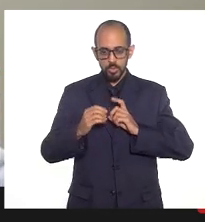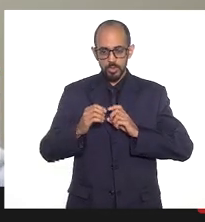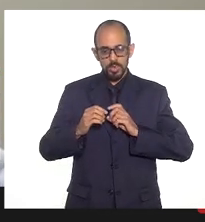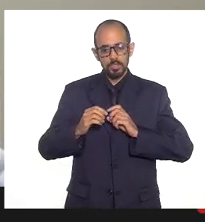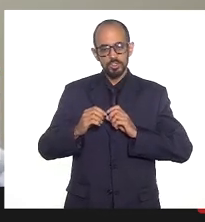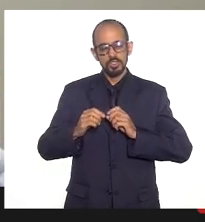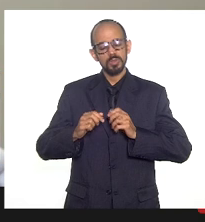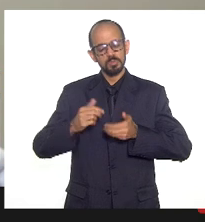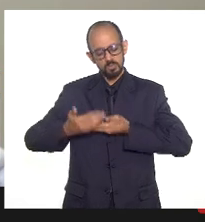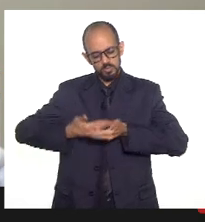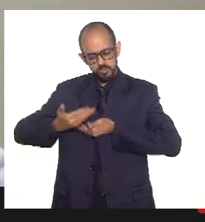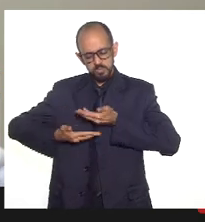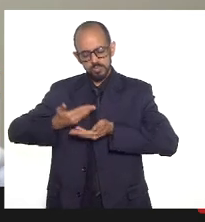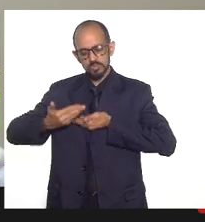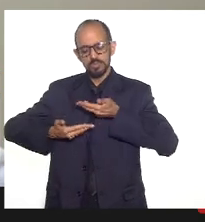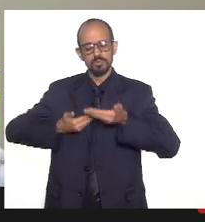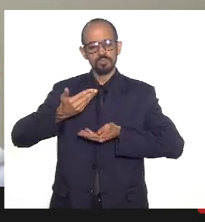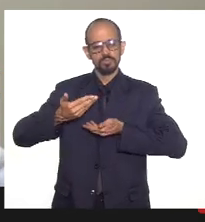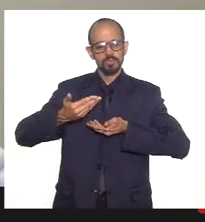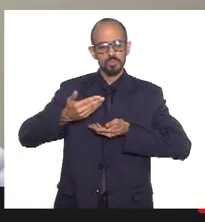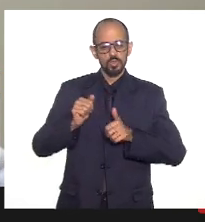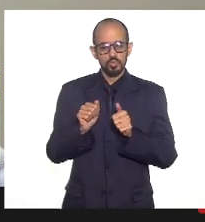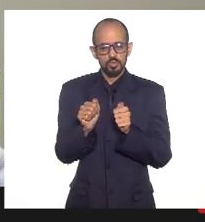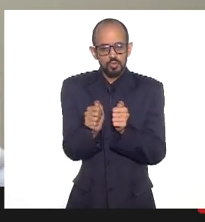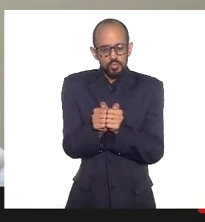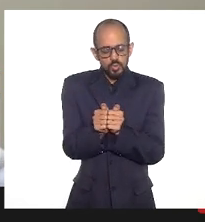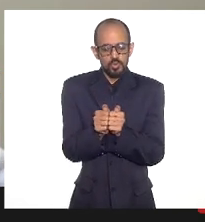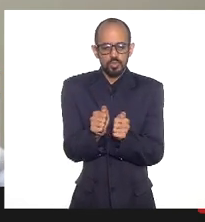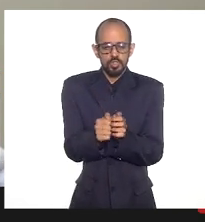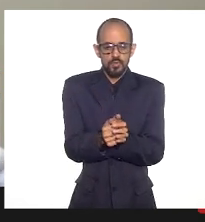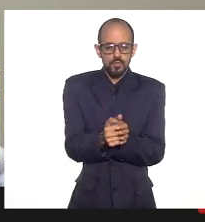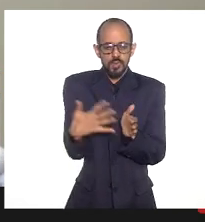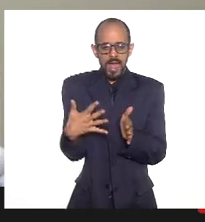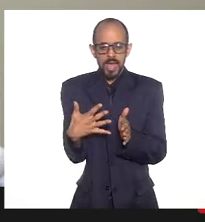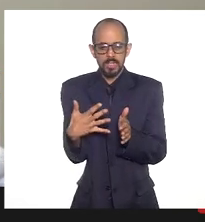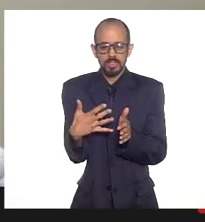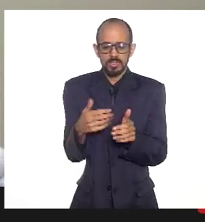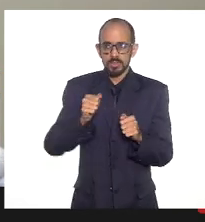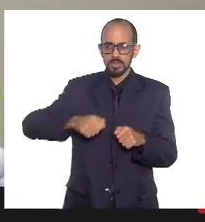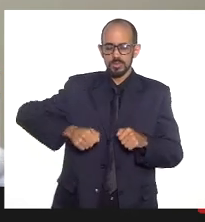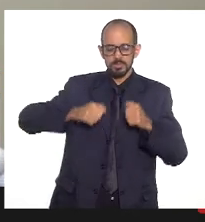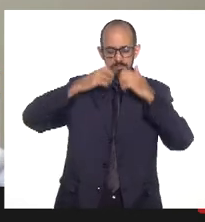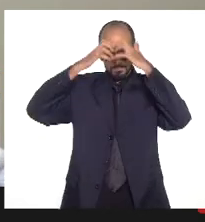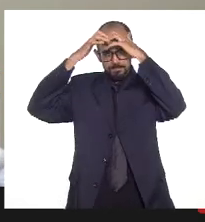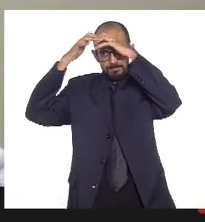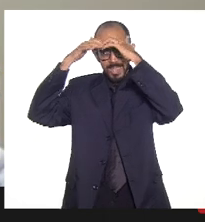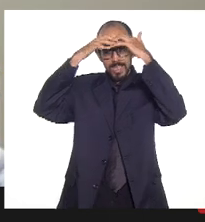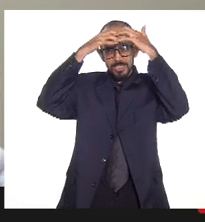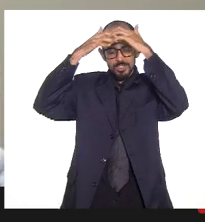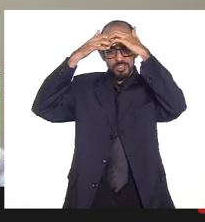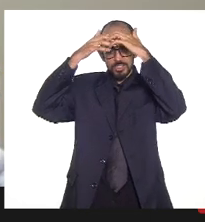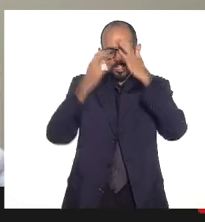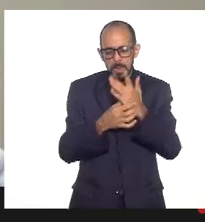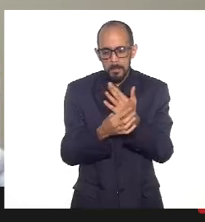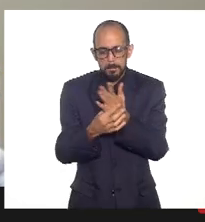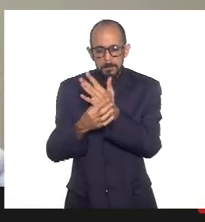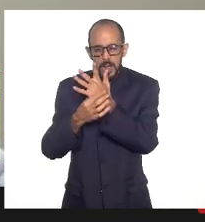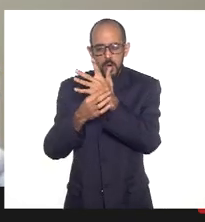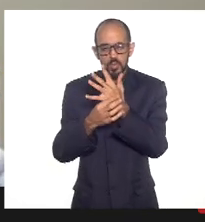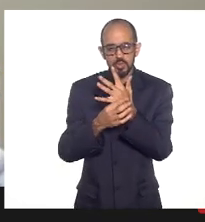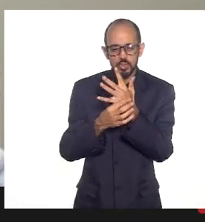muita colaboração, colaboração com muitas mãos, mentes e corações de coletivos e